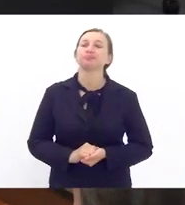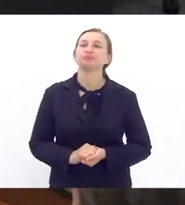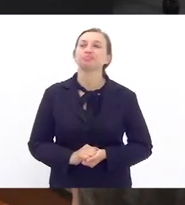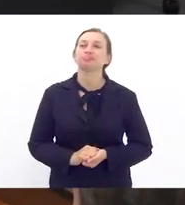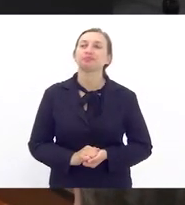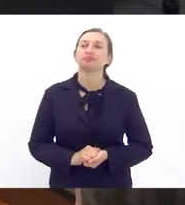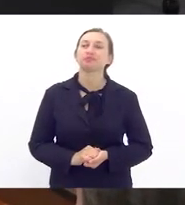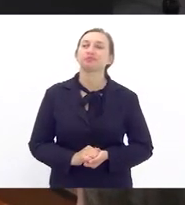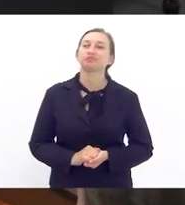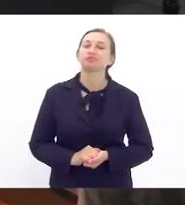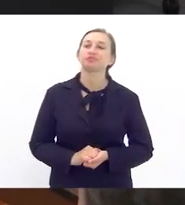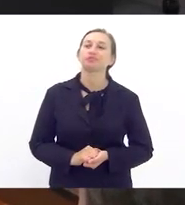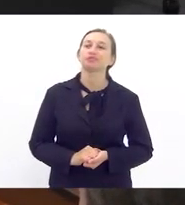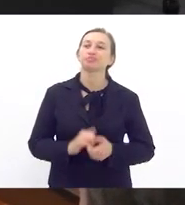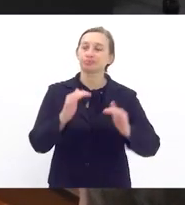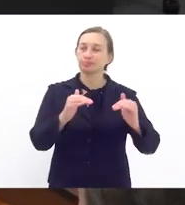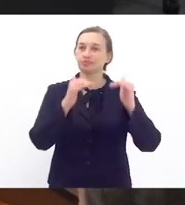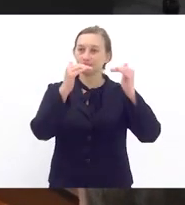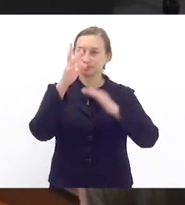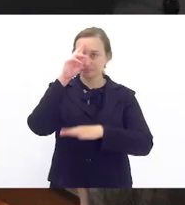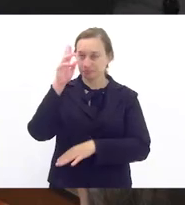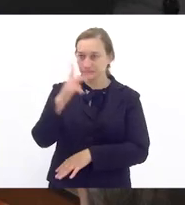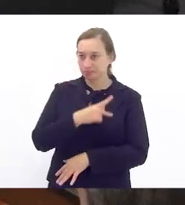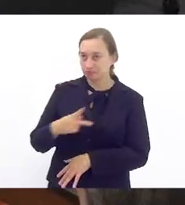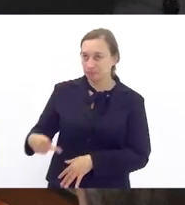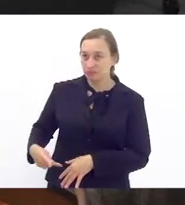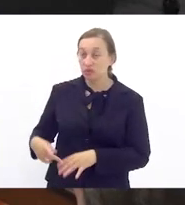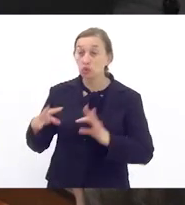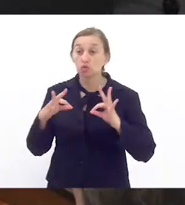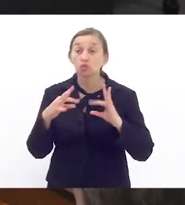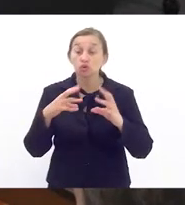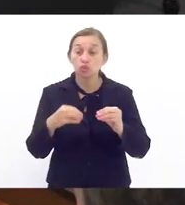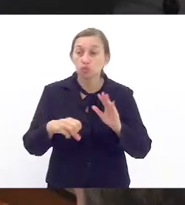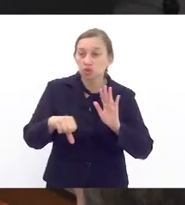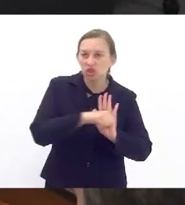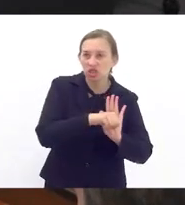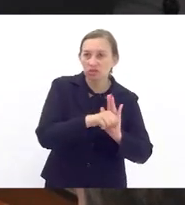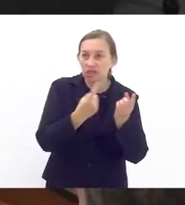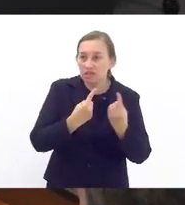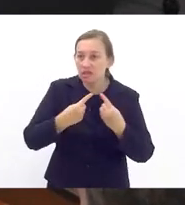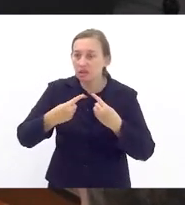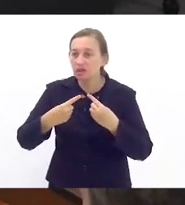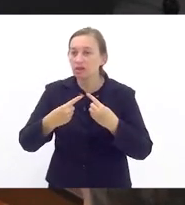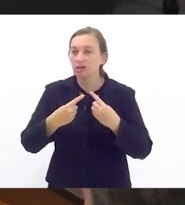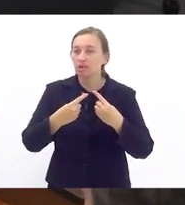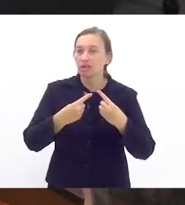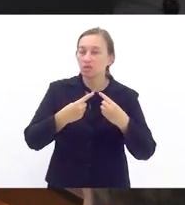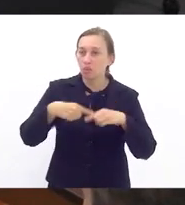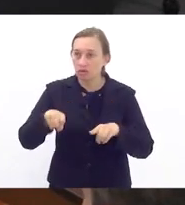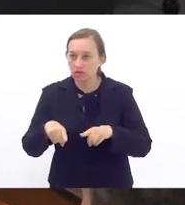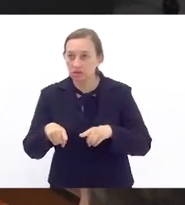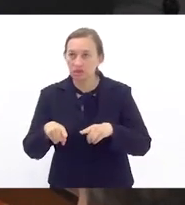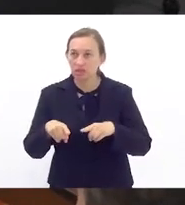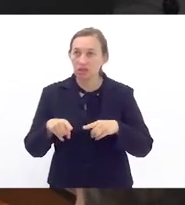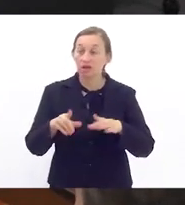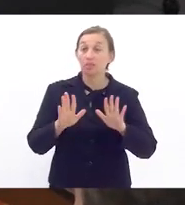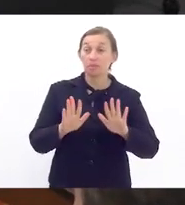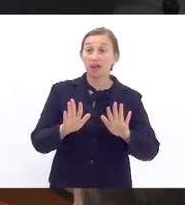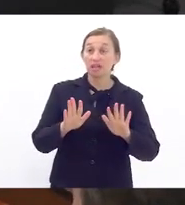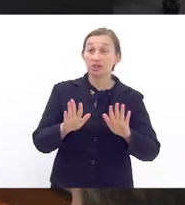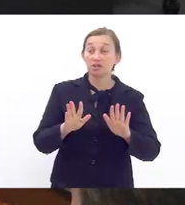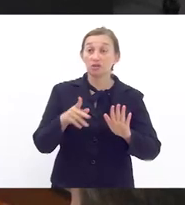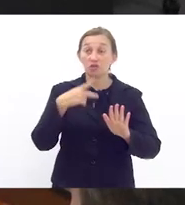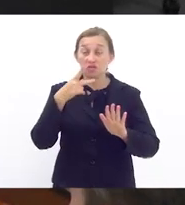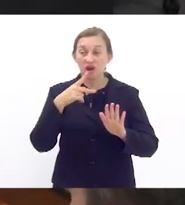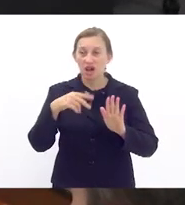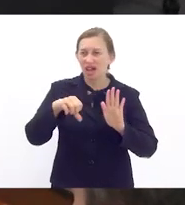Excelência, visto que todo crime tem que ser combatido no Estado do Rio de Janeiro, todo e qualquer crime. Mas, por tratar de crime